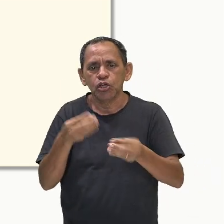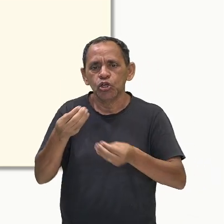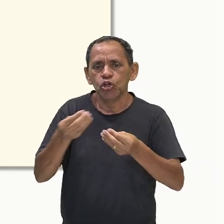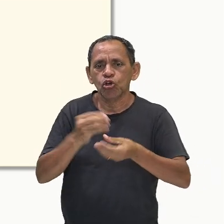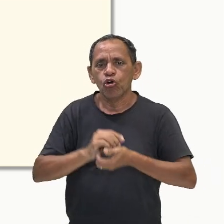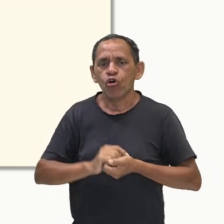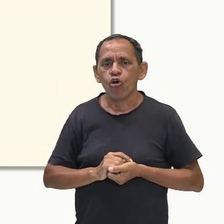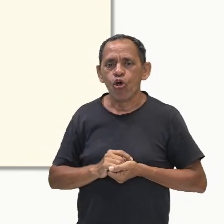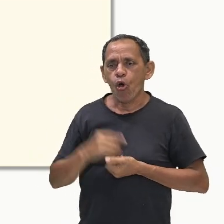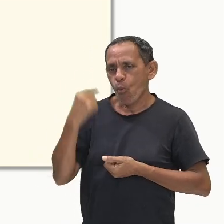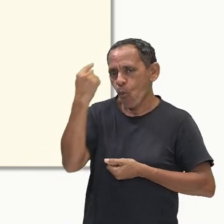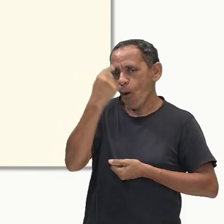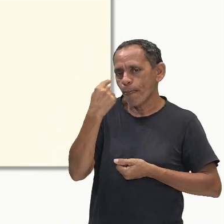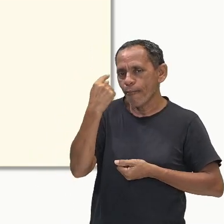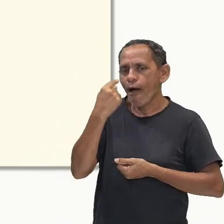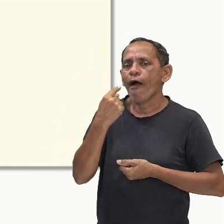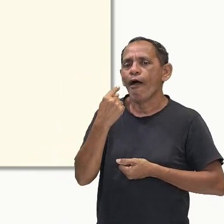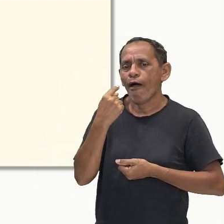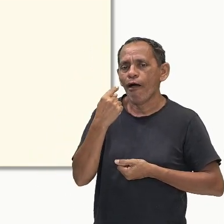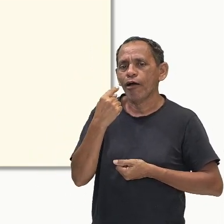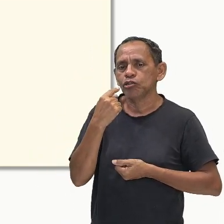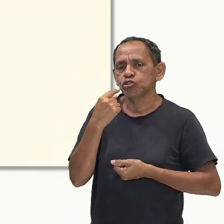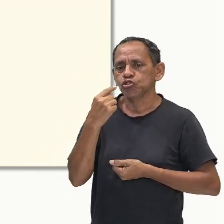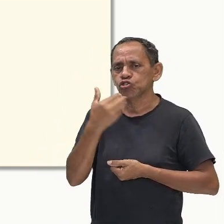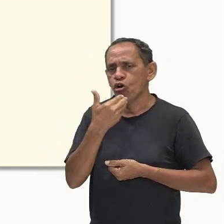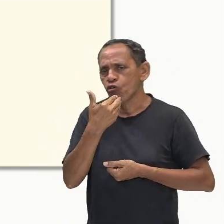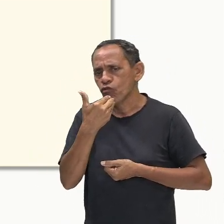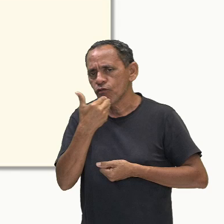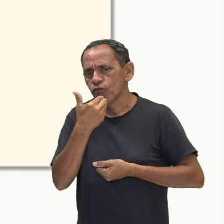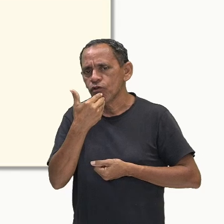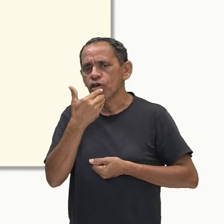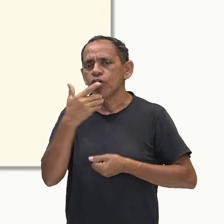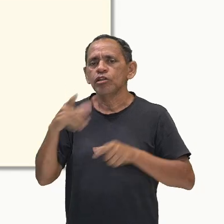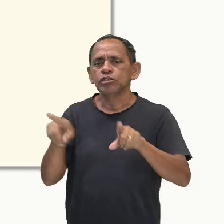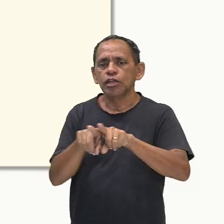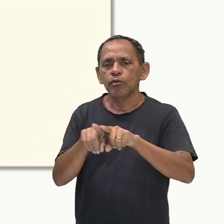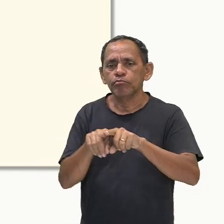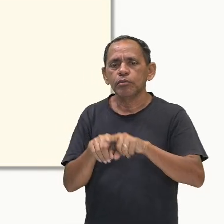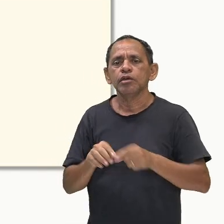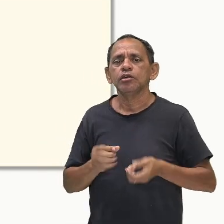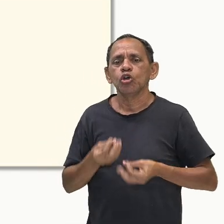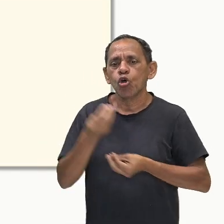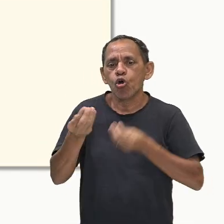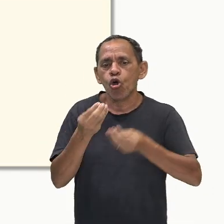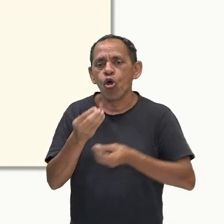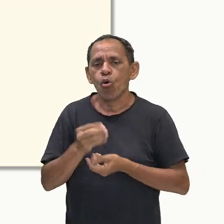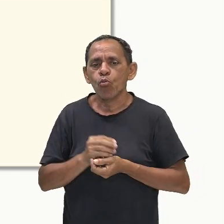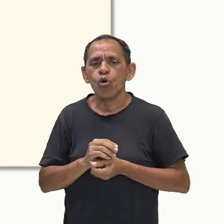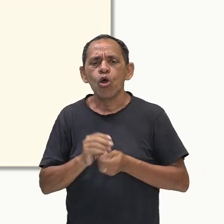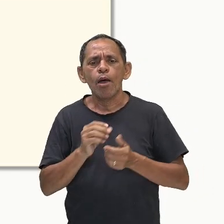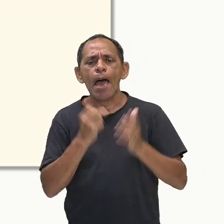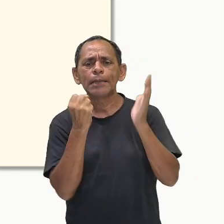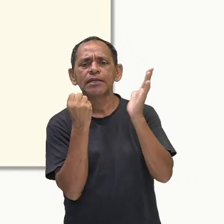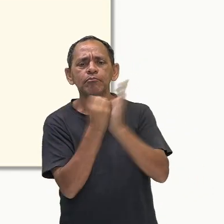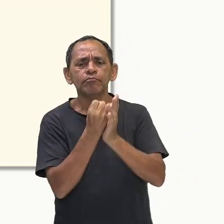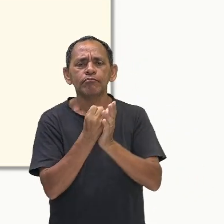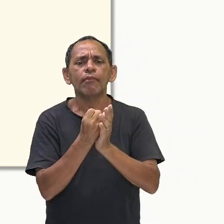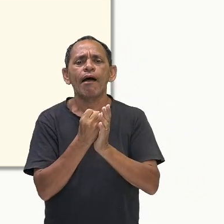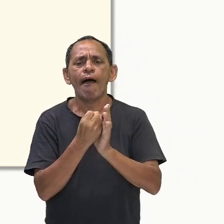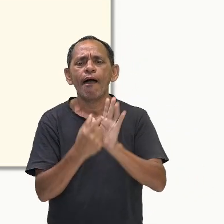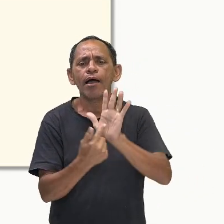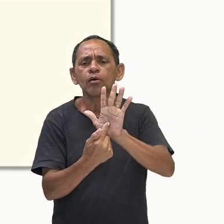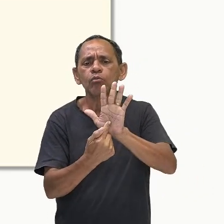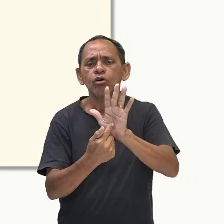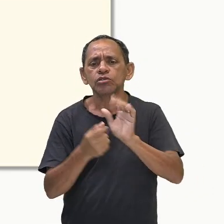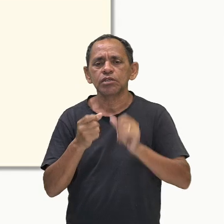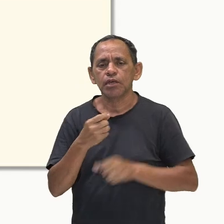dos olhos, face plana. O filtro é justamente essa marquinha que aparece aqui entre o nariz